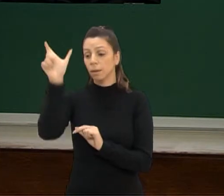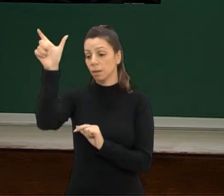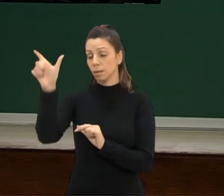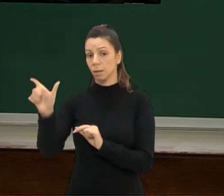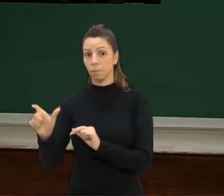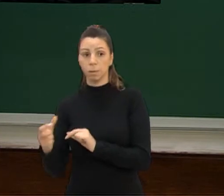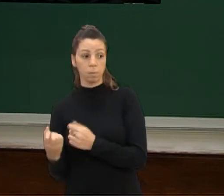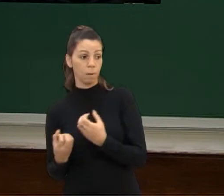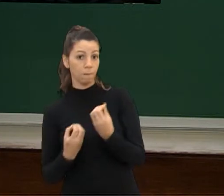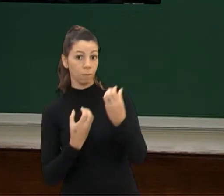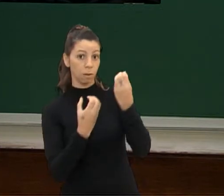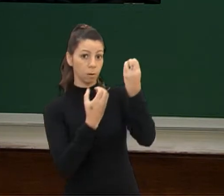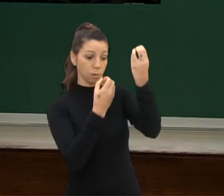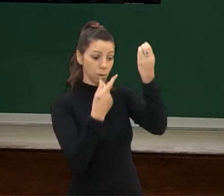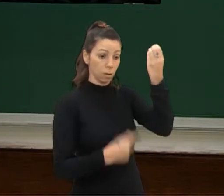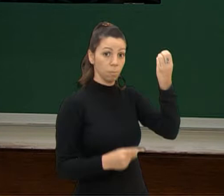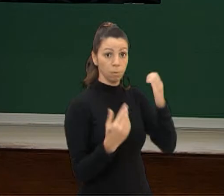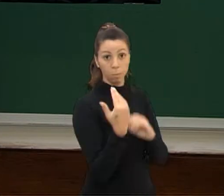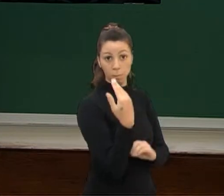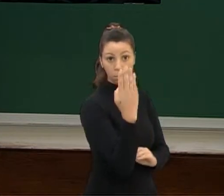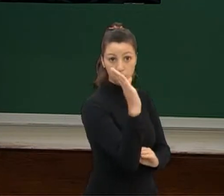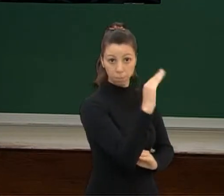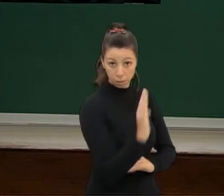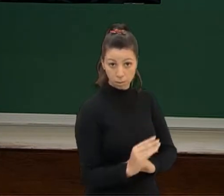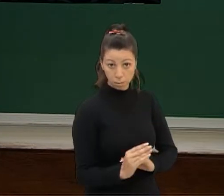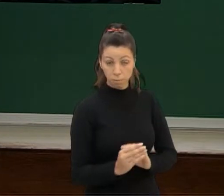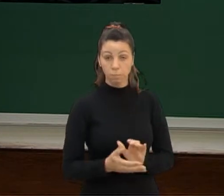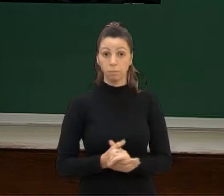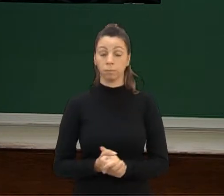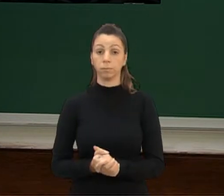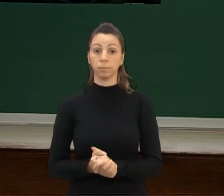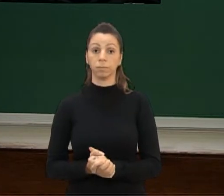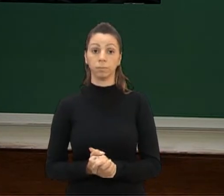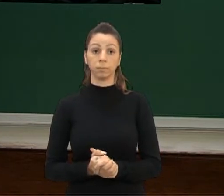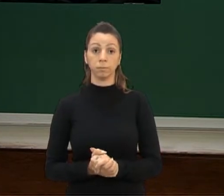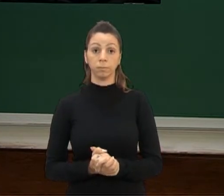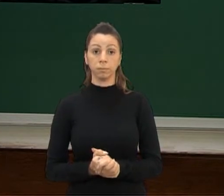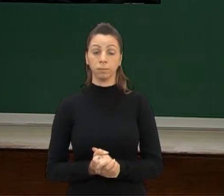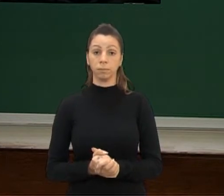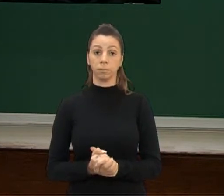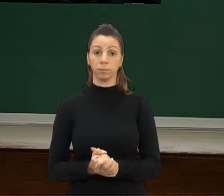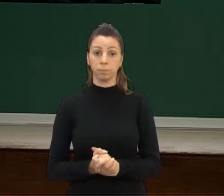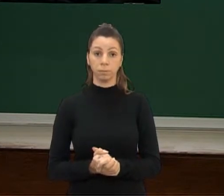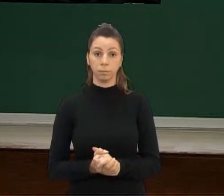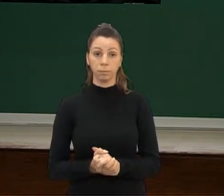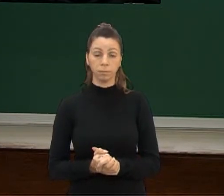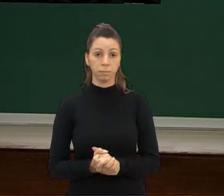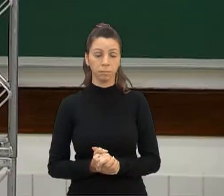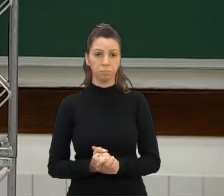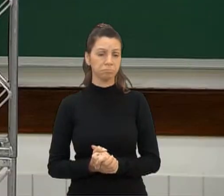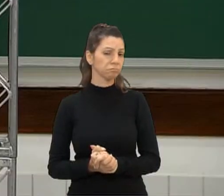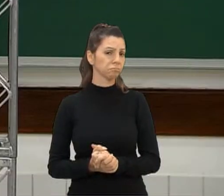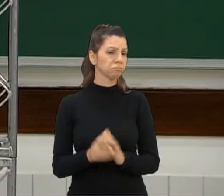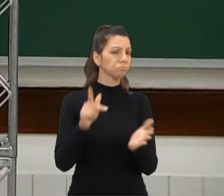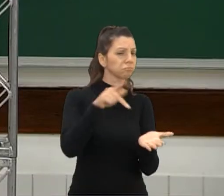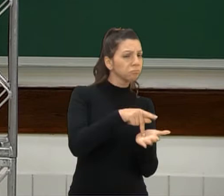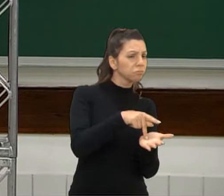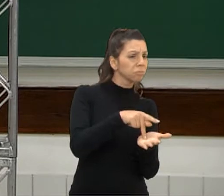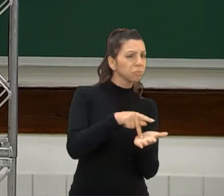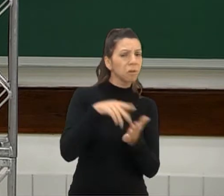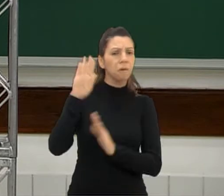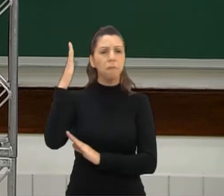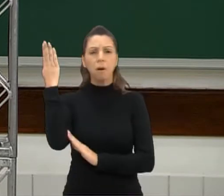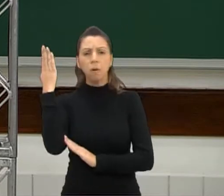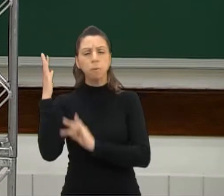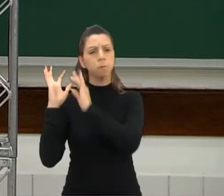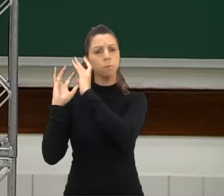sobre la vida, uma fotografia e da hermana de Lola? Será que é isso? Será que é verdadeiro? Será que é falso? Pensem